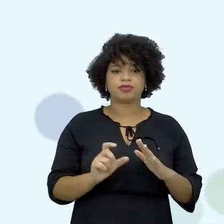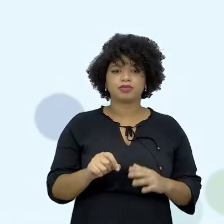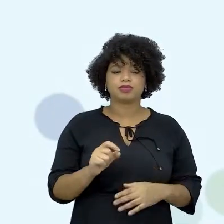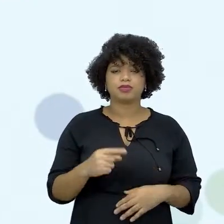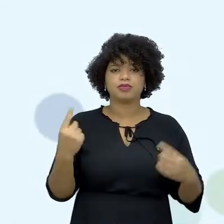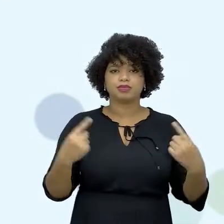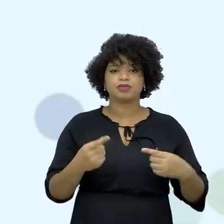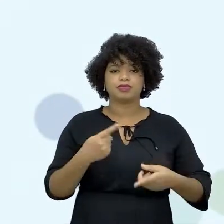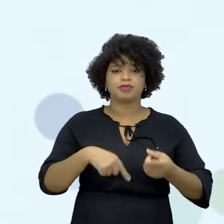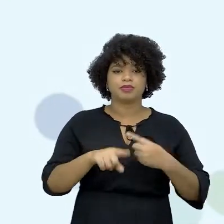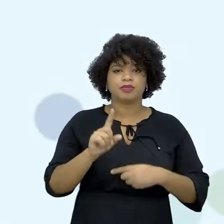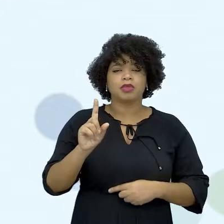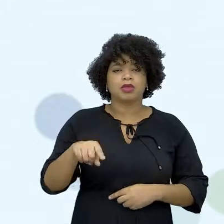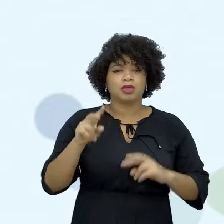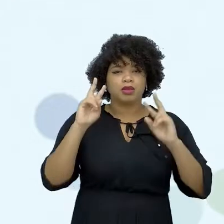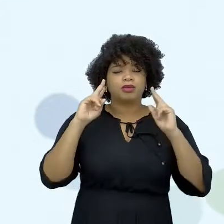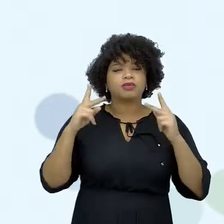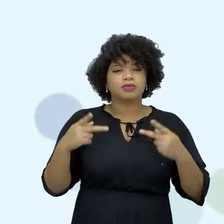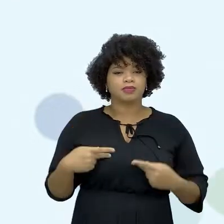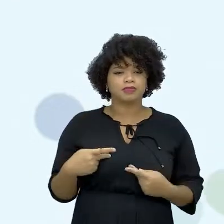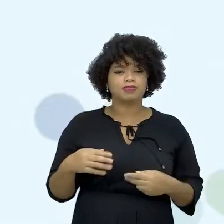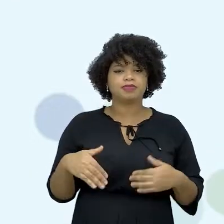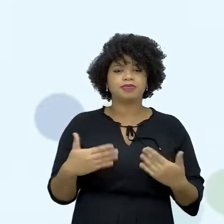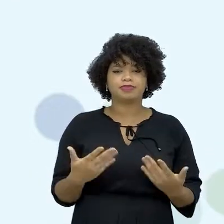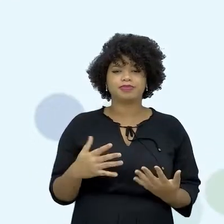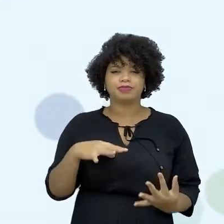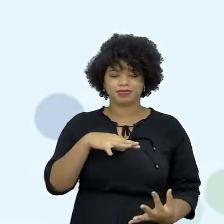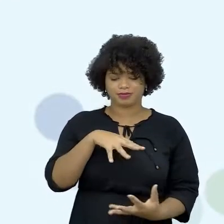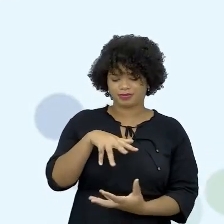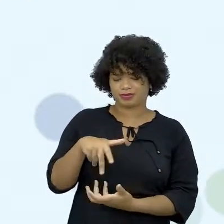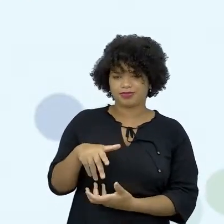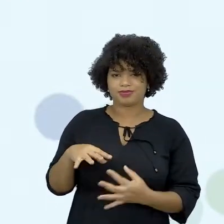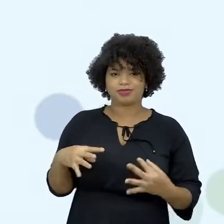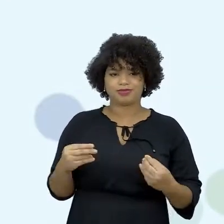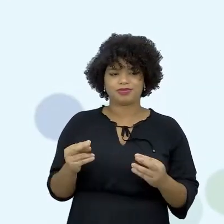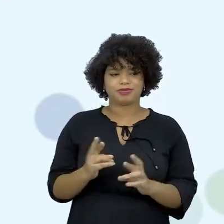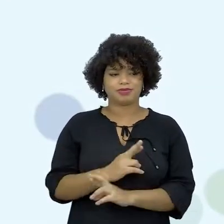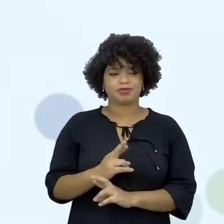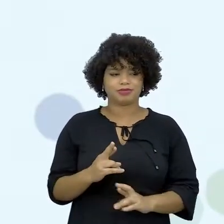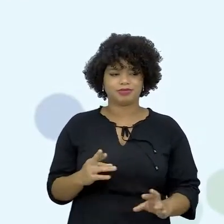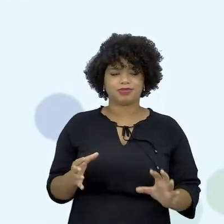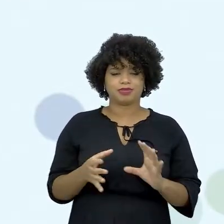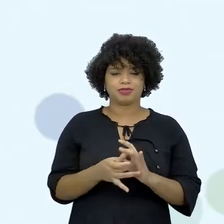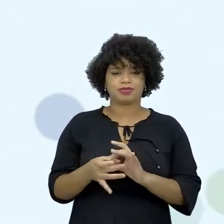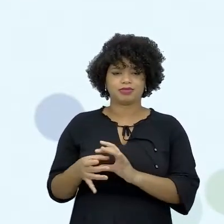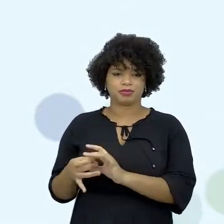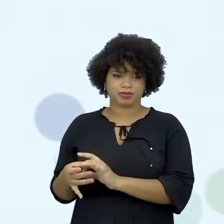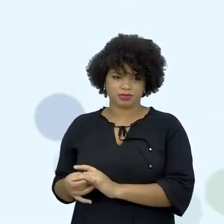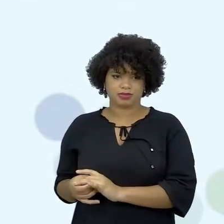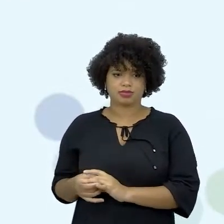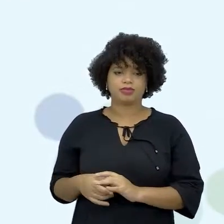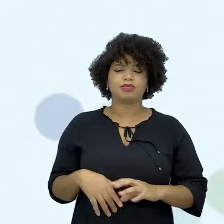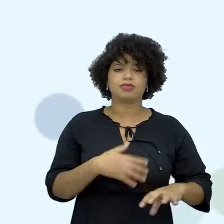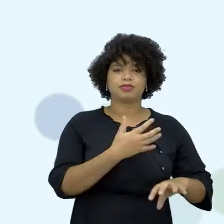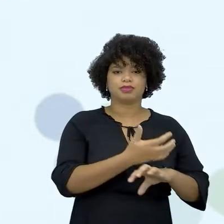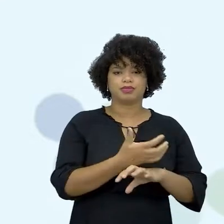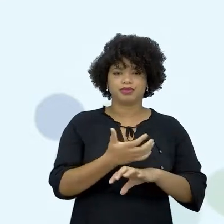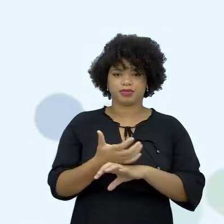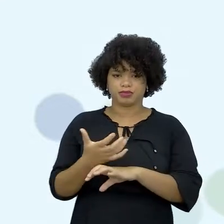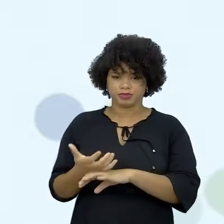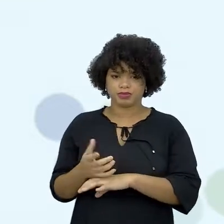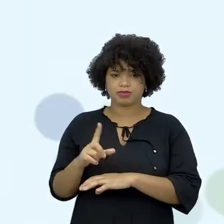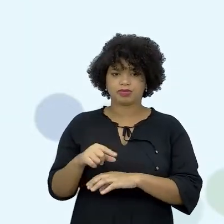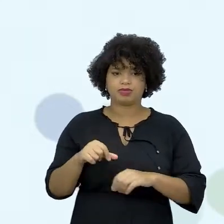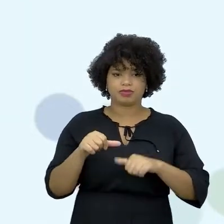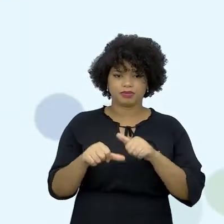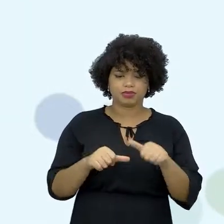humanas. A nossa unidade curricular é No Mundo, Tudo Está Interligado. E o nosso componente é